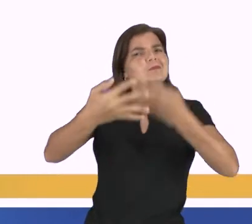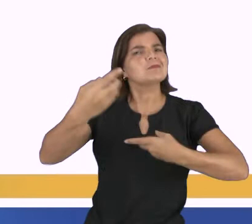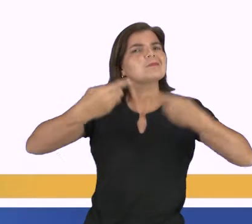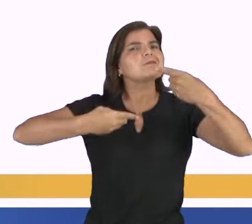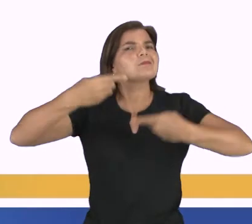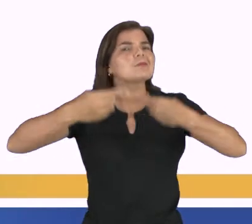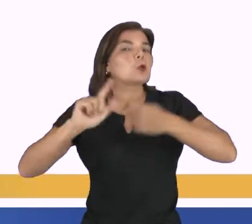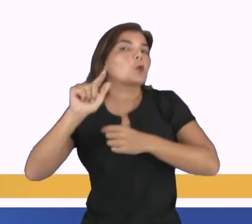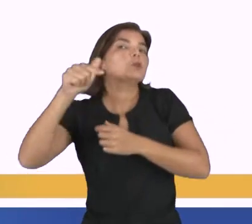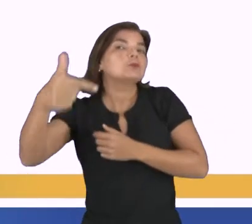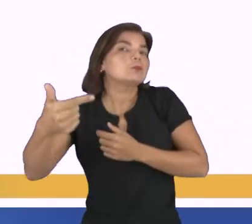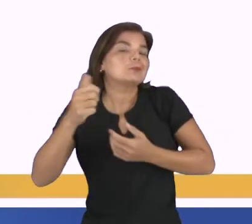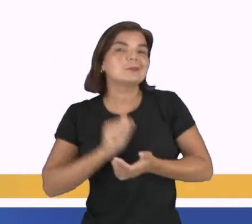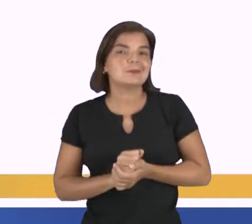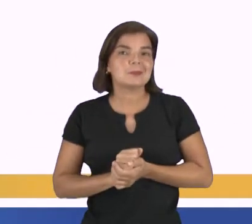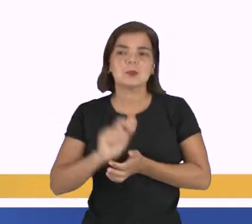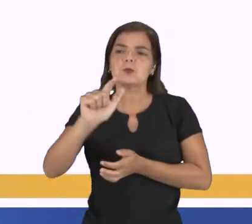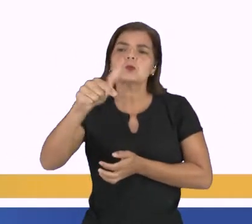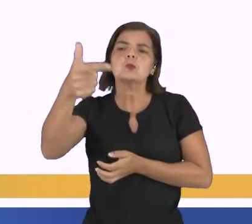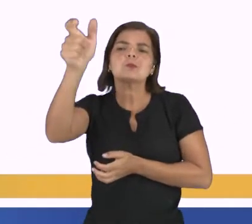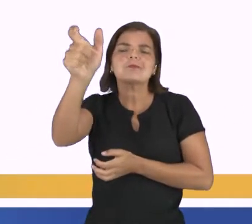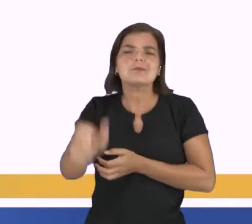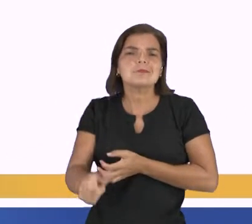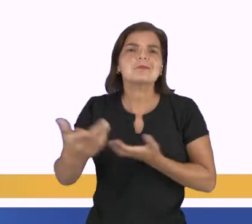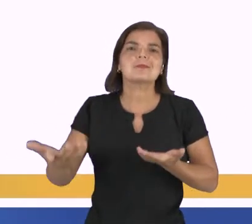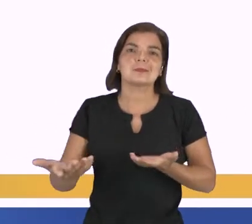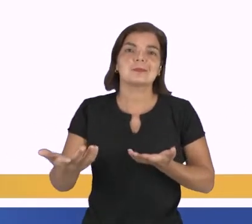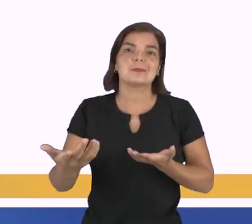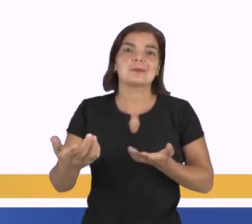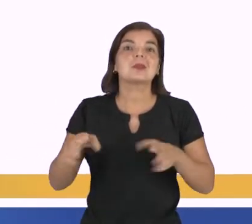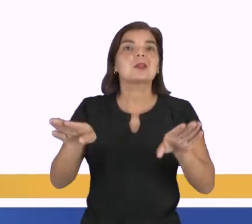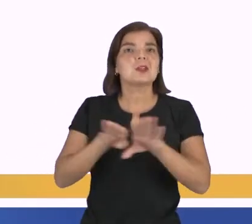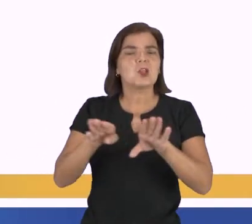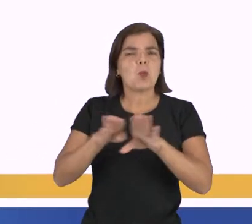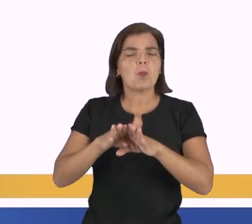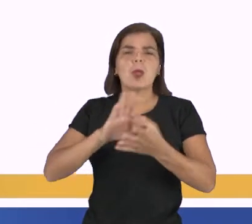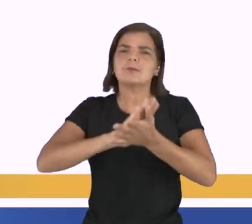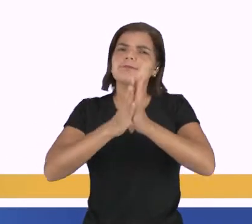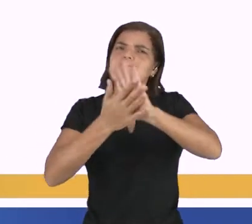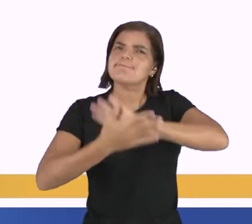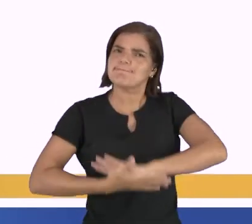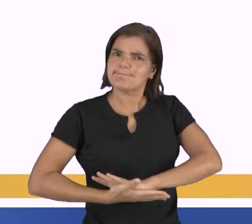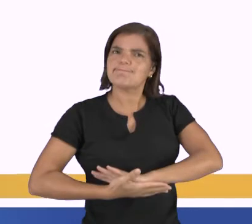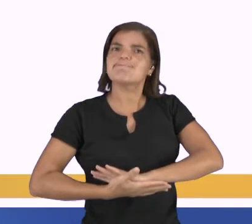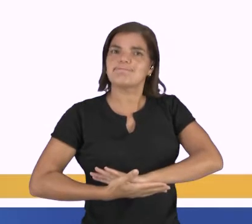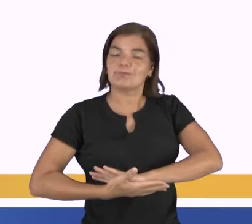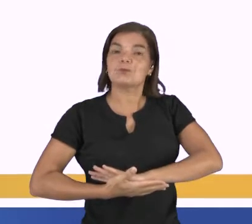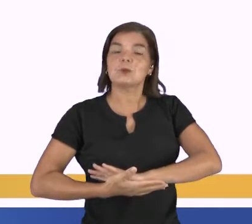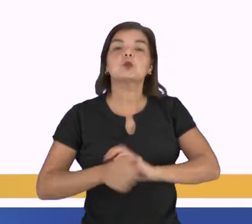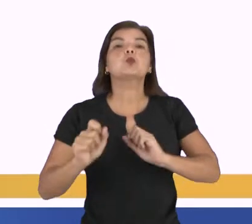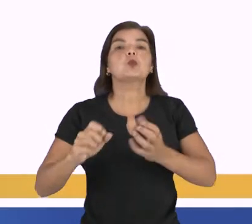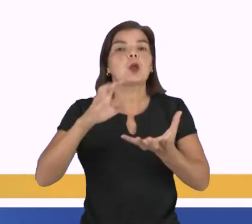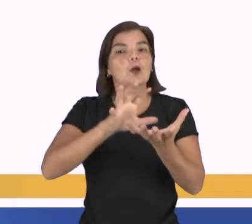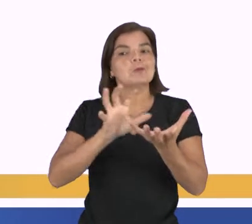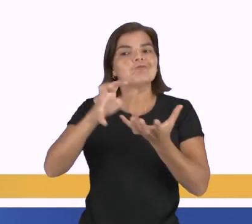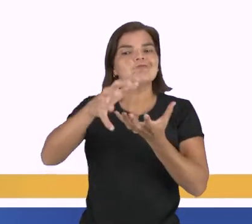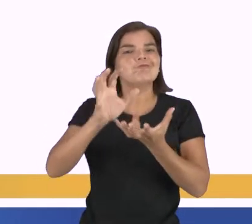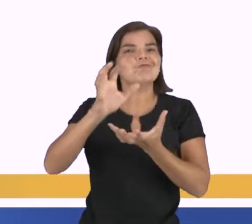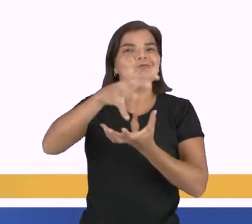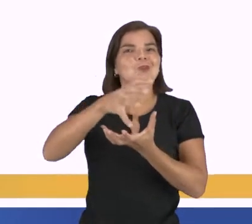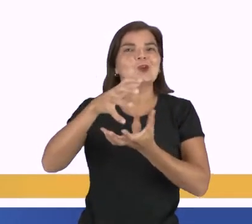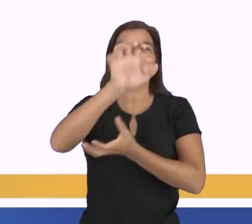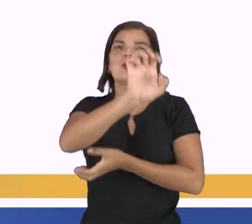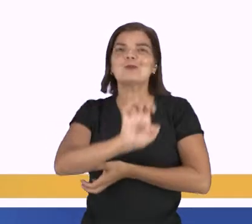discutir sobre o outro, né? Esse outro, e sobre o massacre que veio aí para o continente europeu. Ele vai dizer assim,